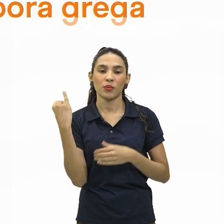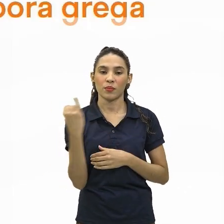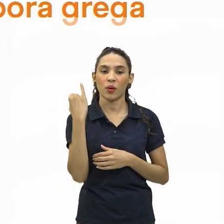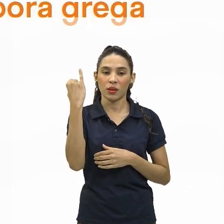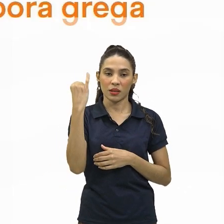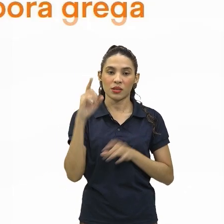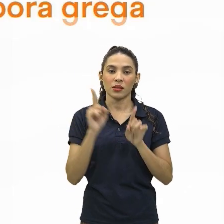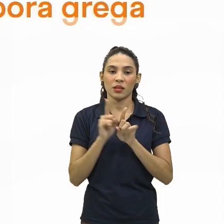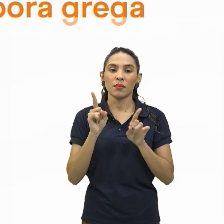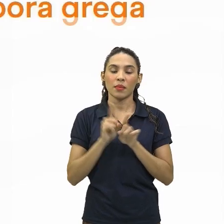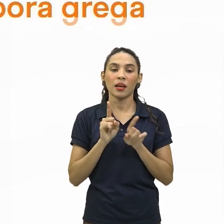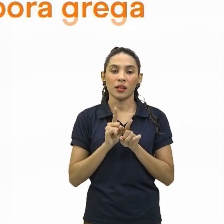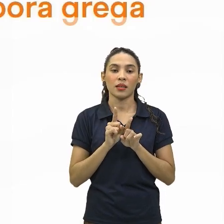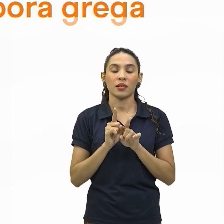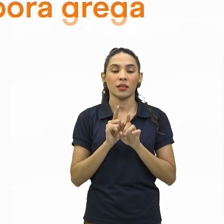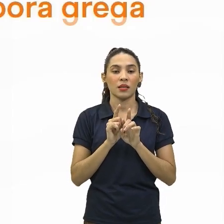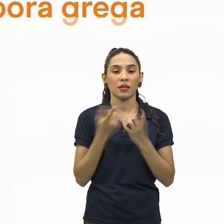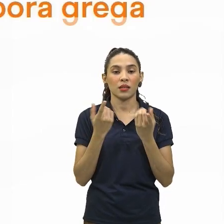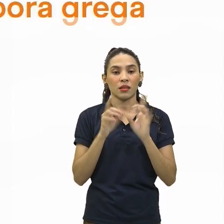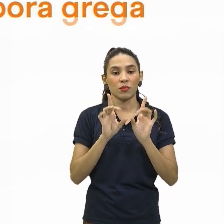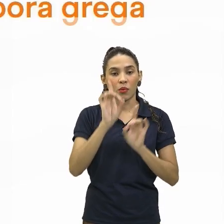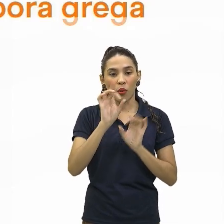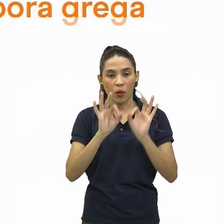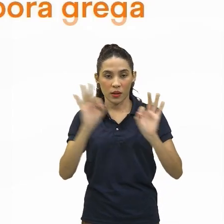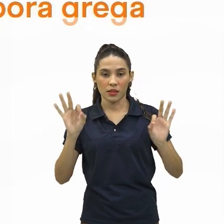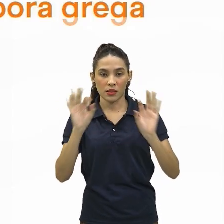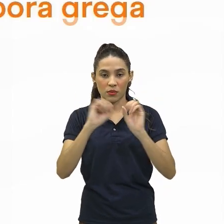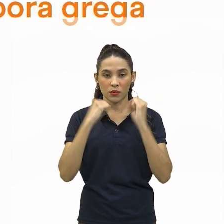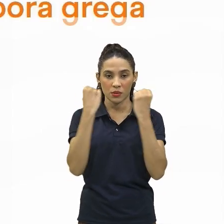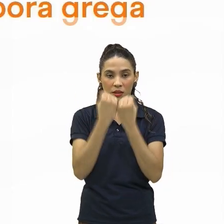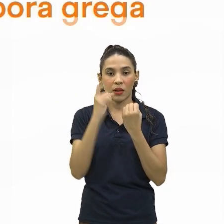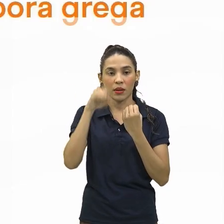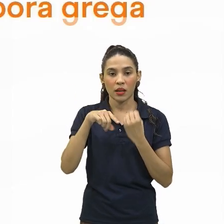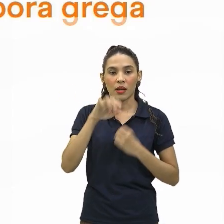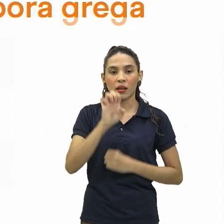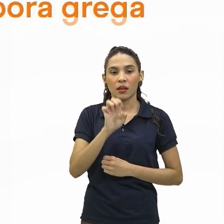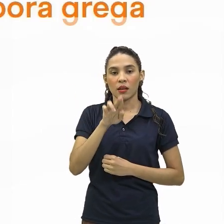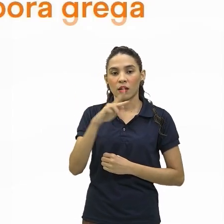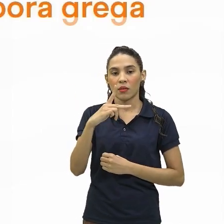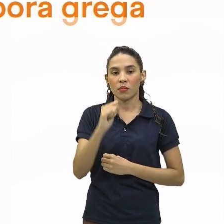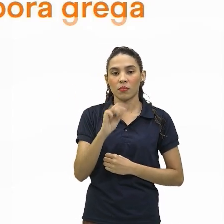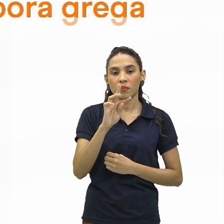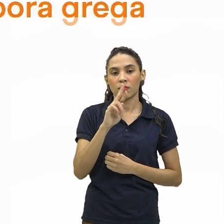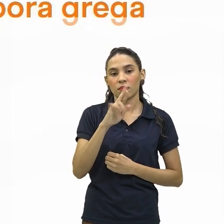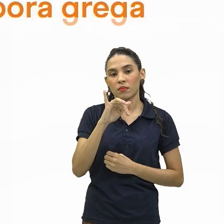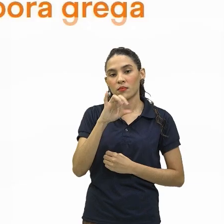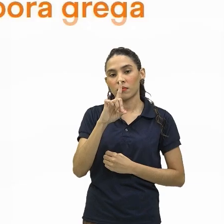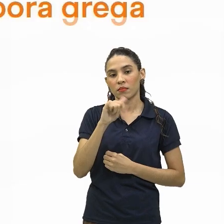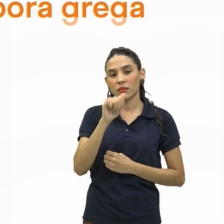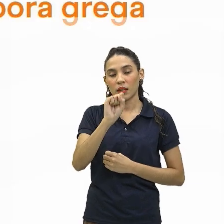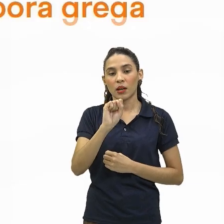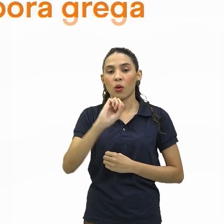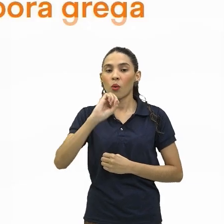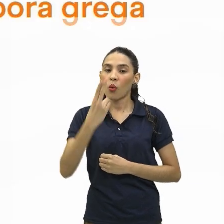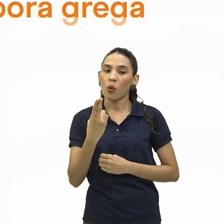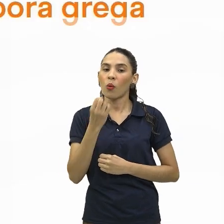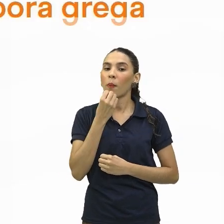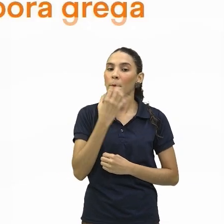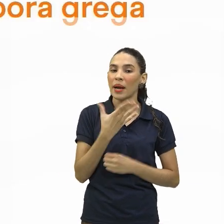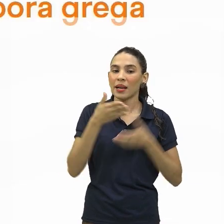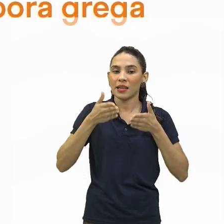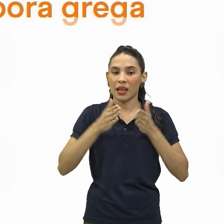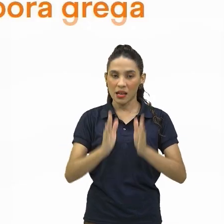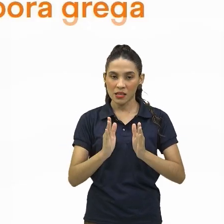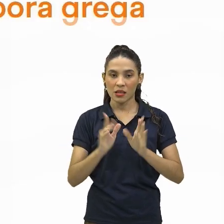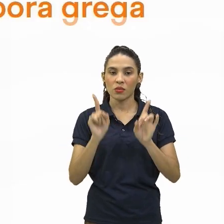importante dentro da divisão social grega, que é dos eupátridas, ou bem-nascidos, tá bom? Eles